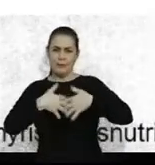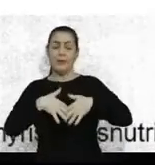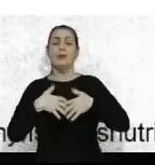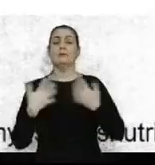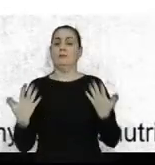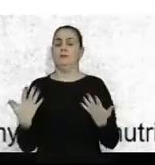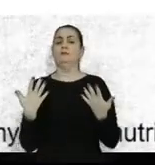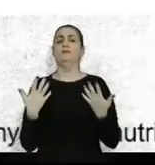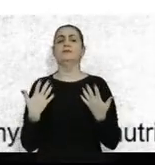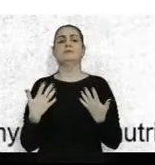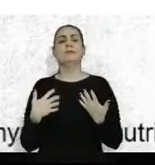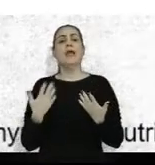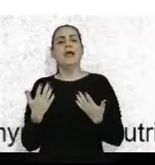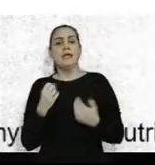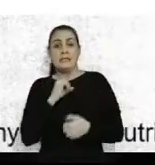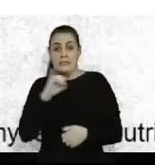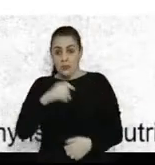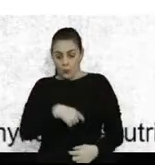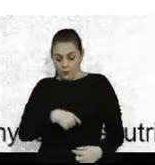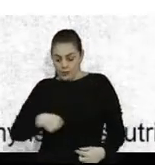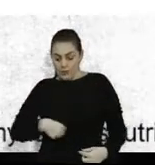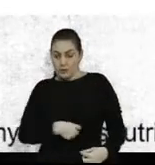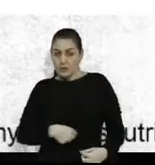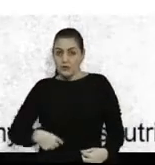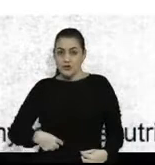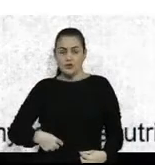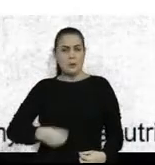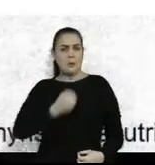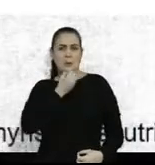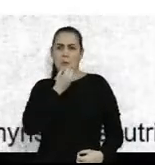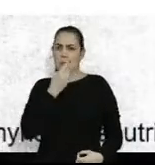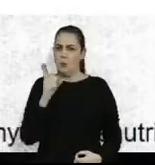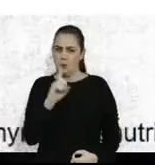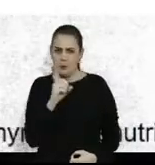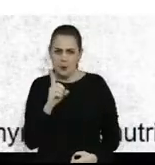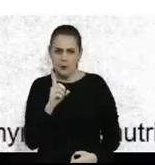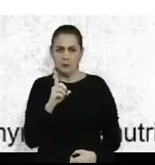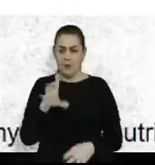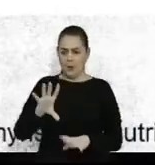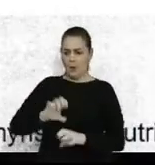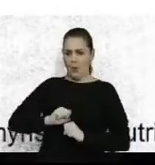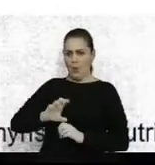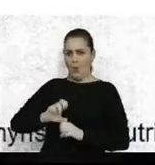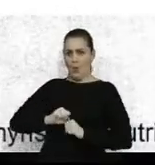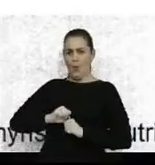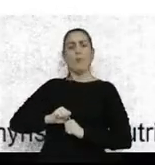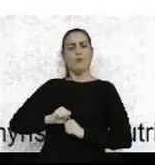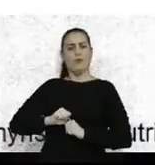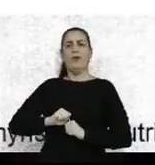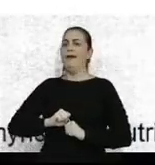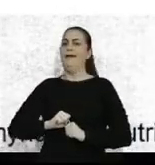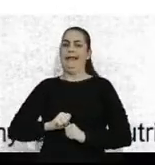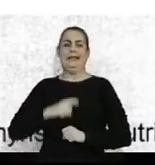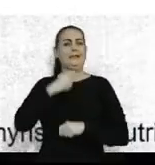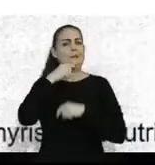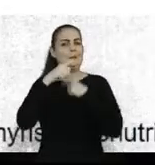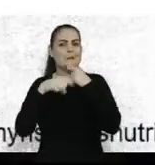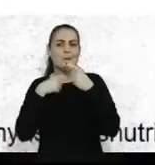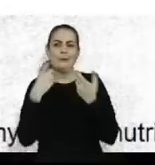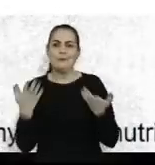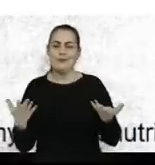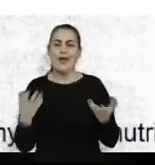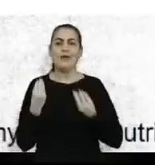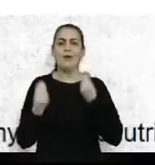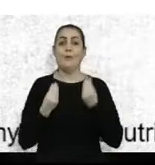estiver trabalhando bem, se o intestino não estiver absorvendo bem. Antigamente a gente falava você é o que você come, hoje em dia a gente fala você é o que você absorve,